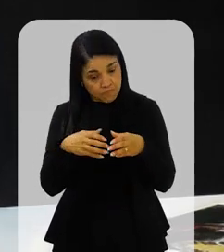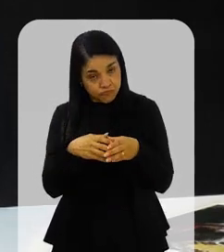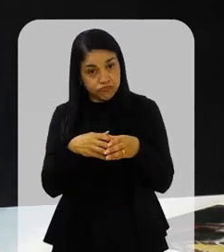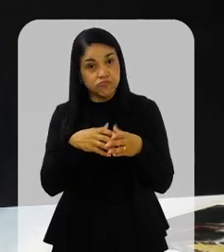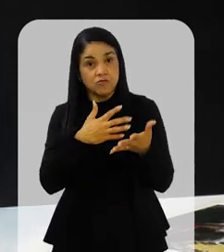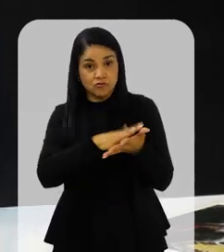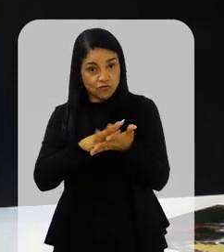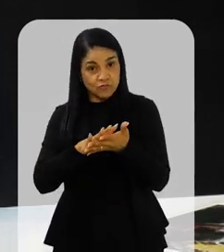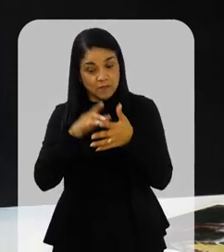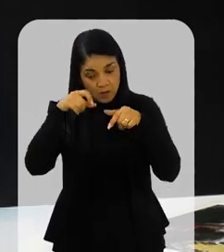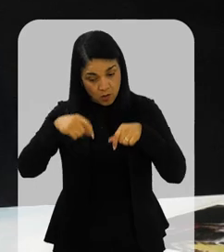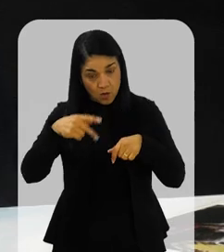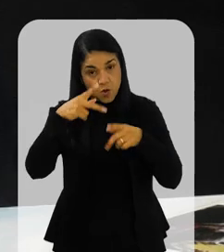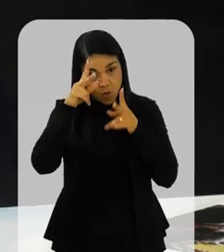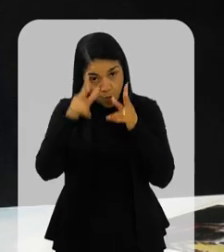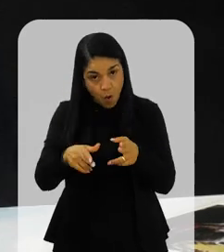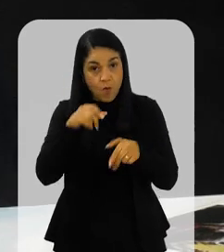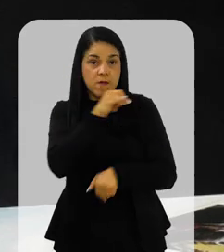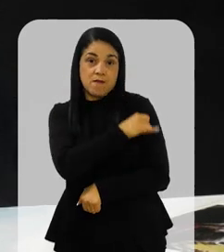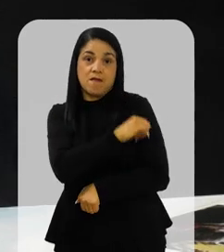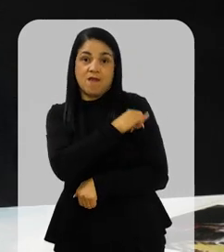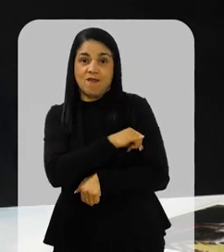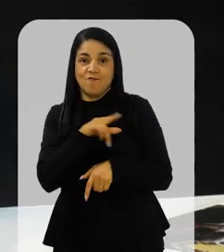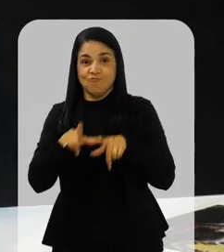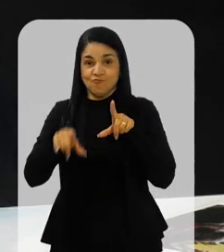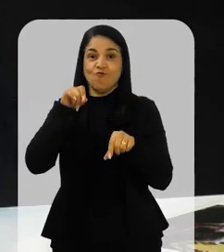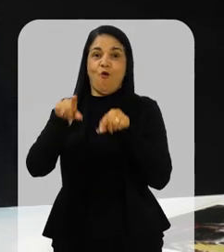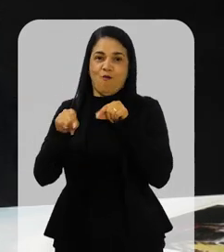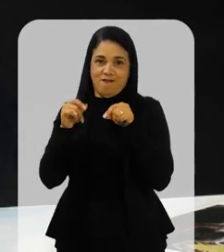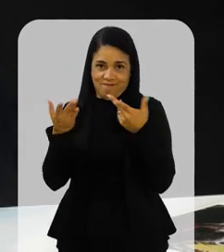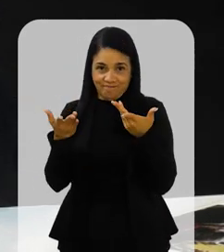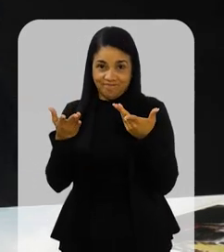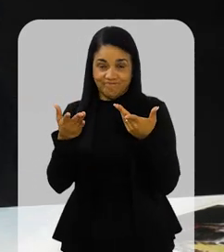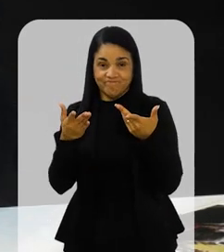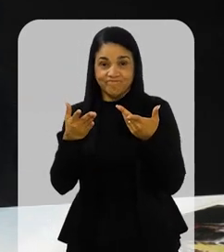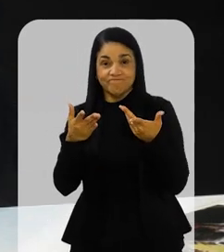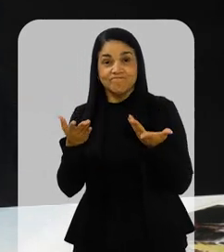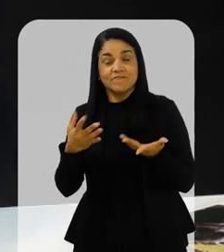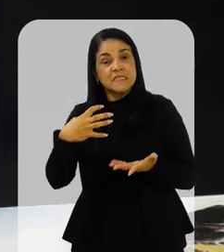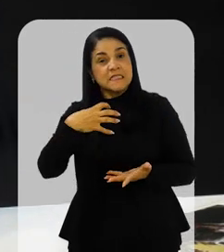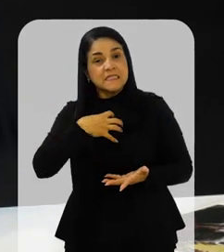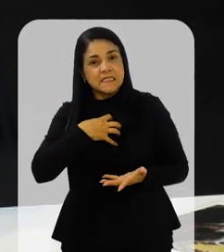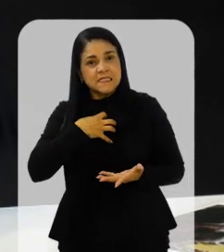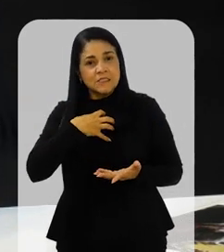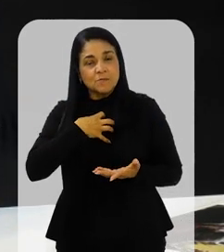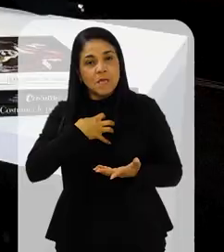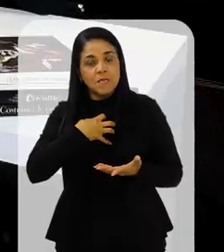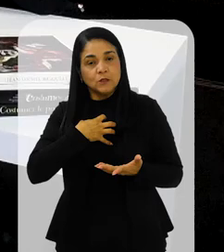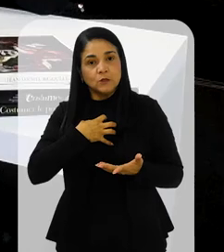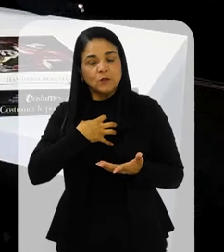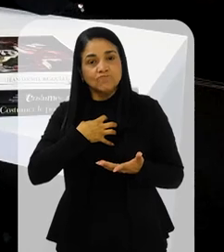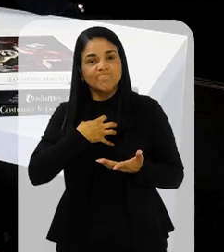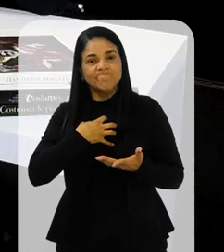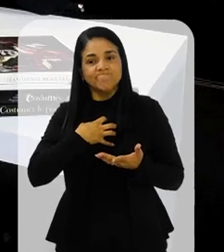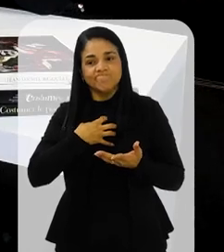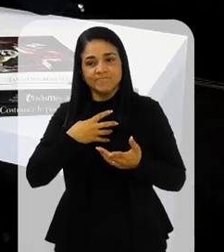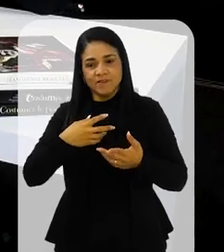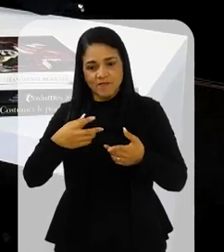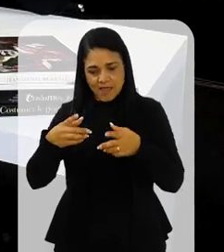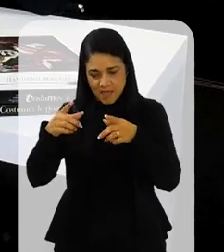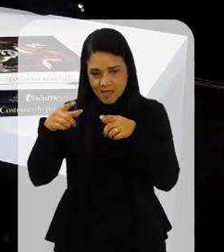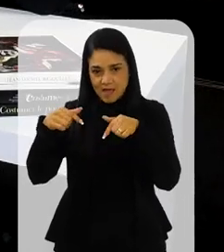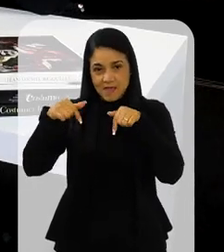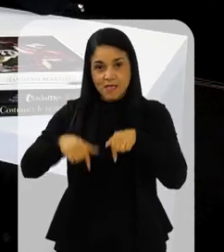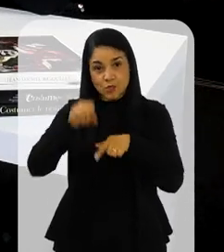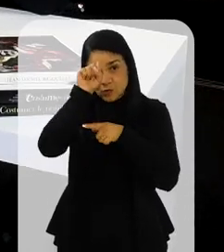tem as suas preferências aqui no Rio, mas eu acho que esse sentimento ele migra aqui para o Sudeste de uma maneira incrível,